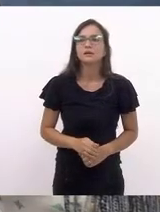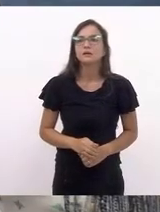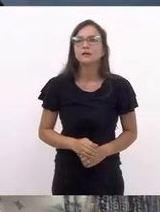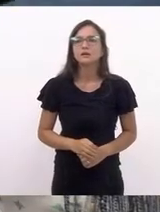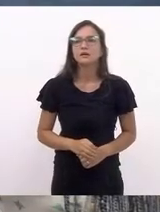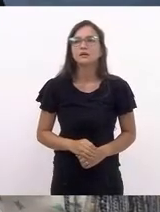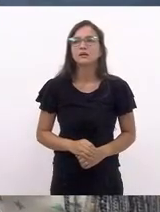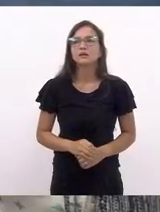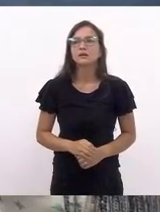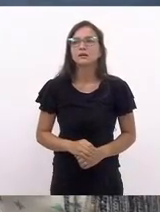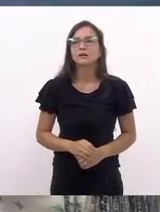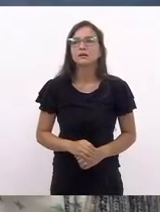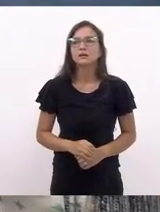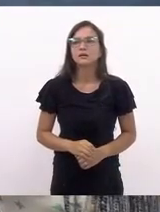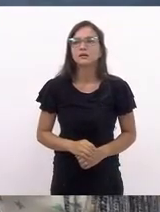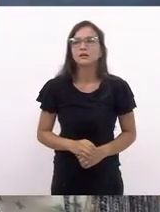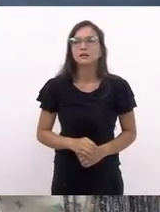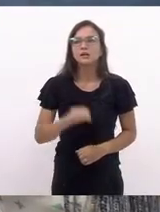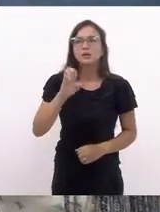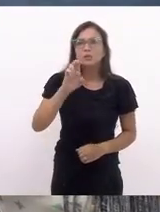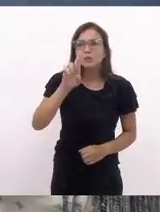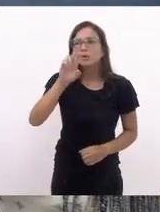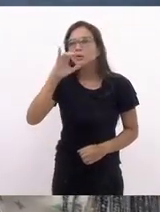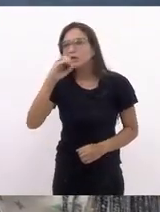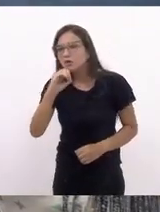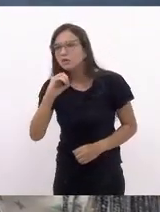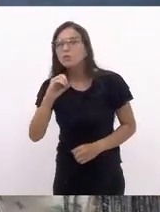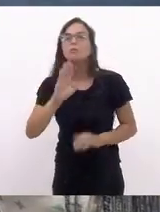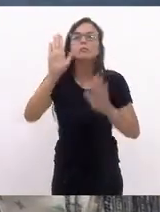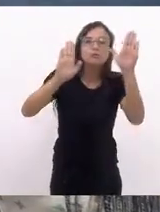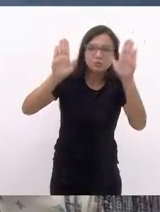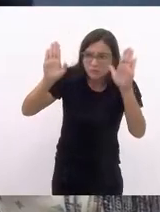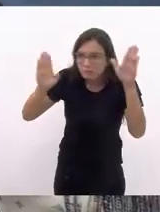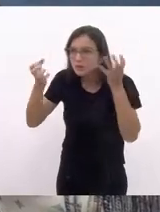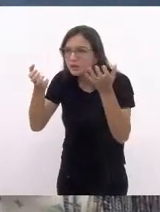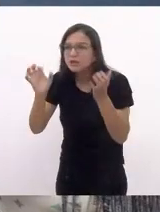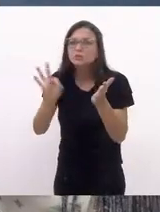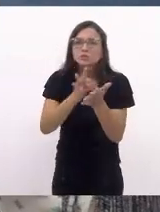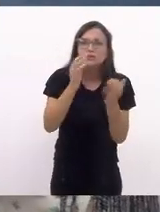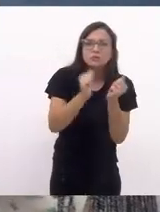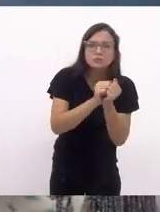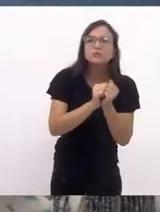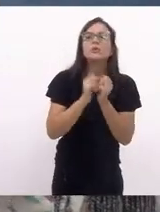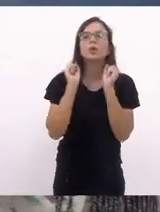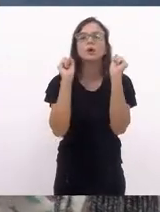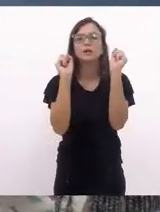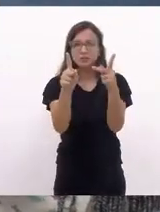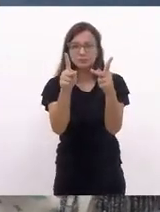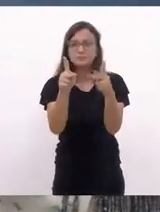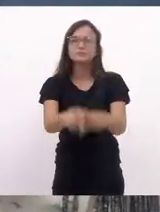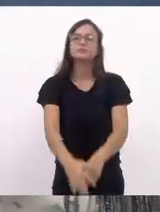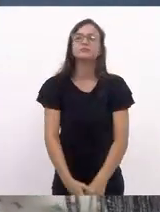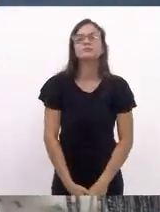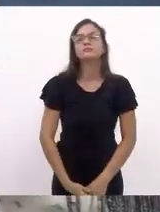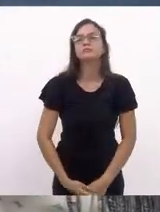e ele para o Júlio Marcos Muller Luiz Paulo Oi ok